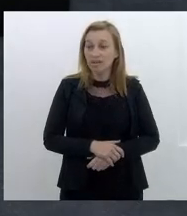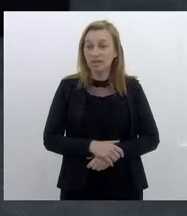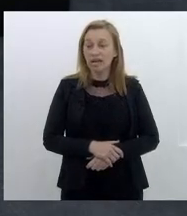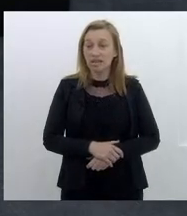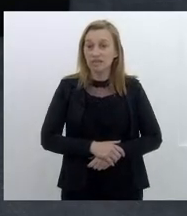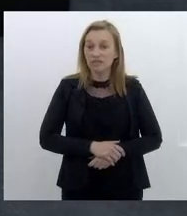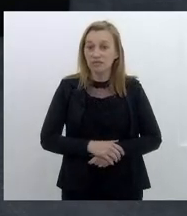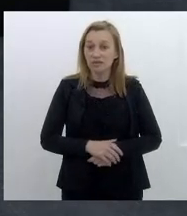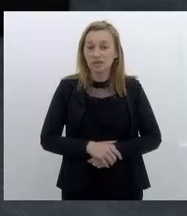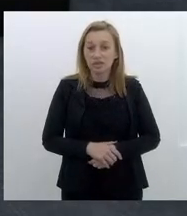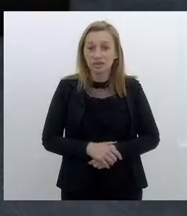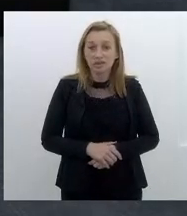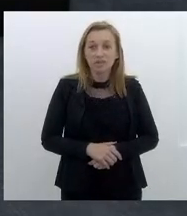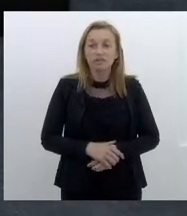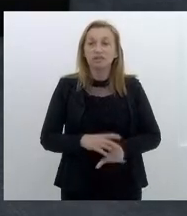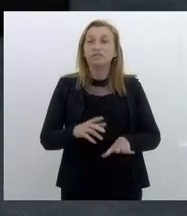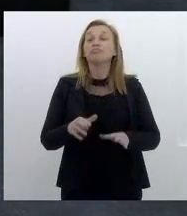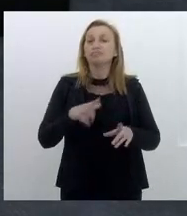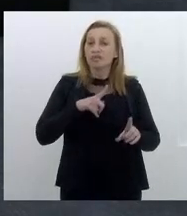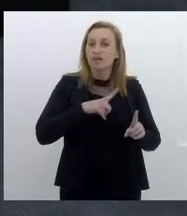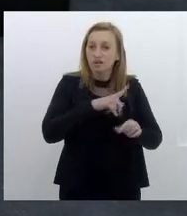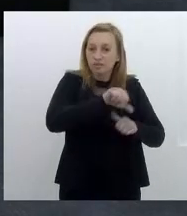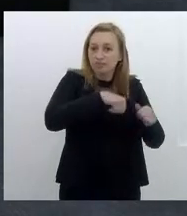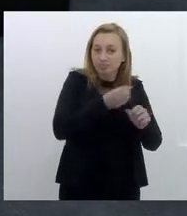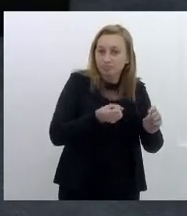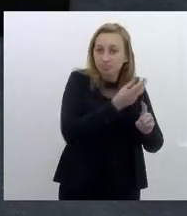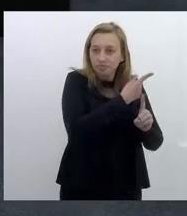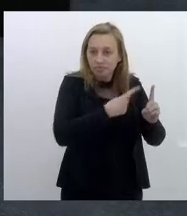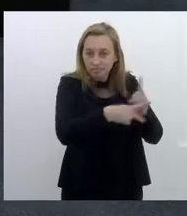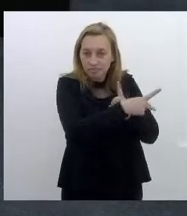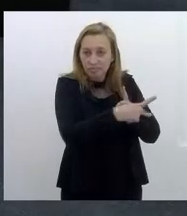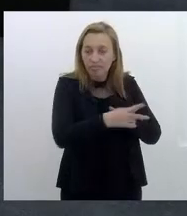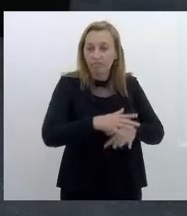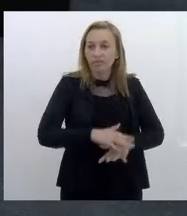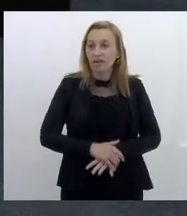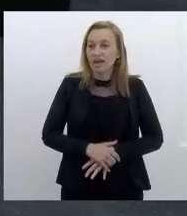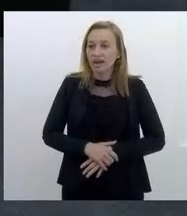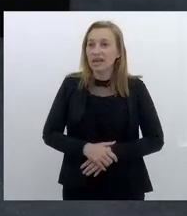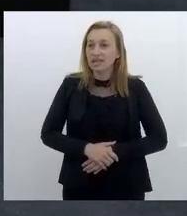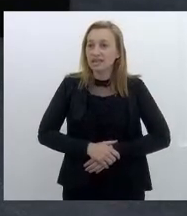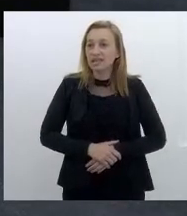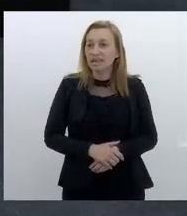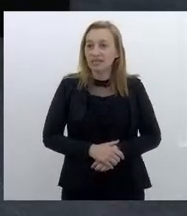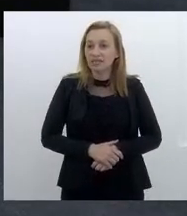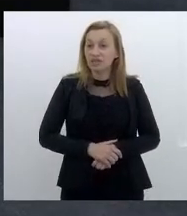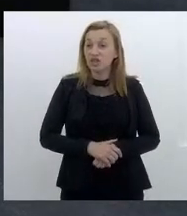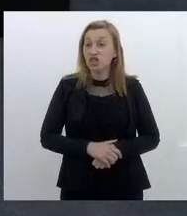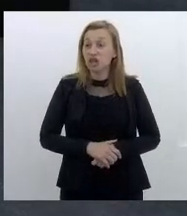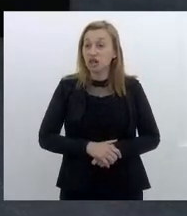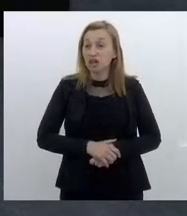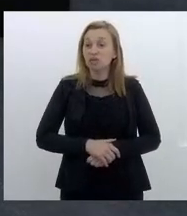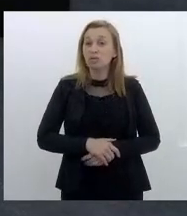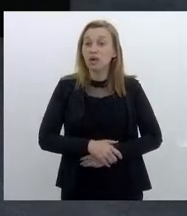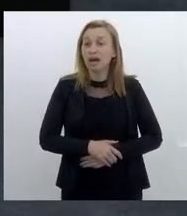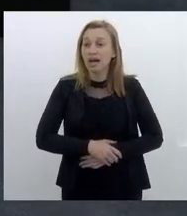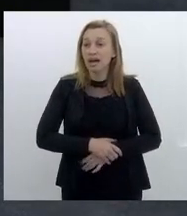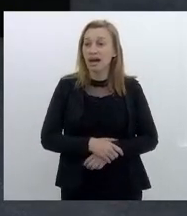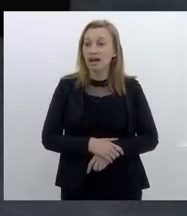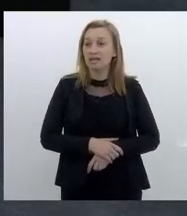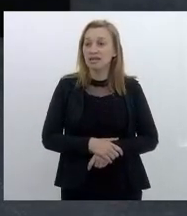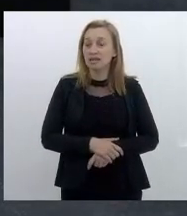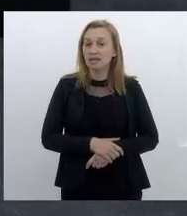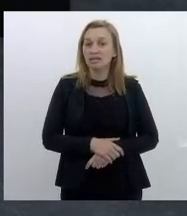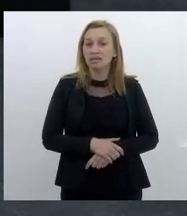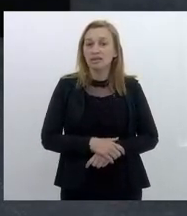então ouvir essa reforma né então se colocando aí Alguns parâmetros estão trazendo para o